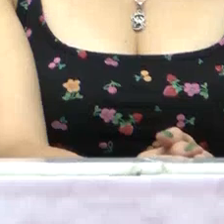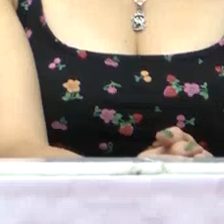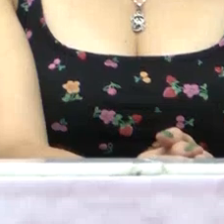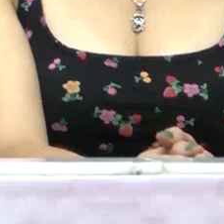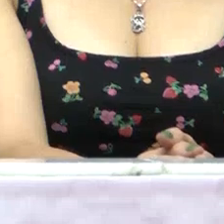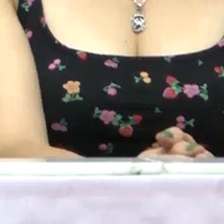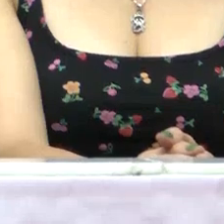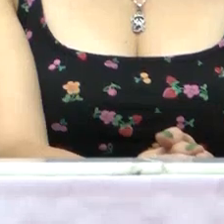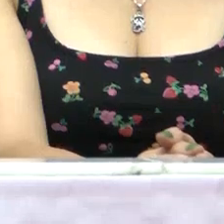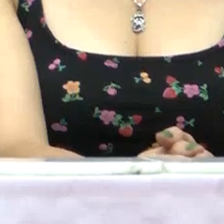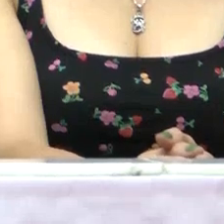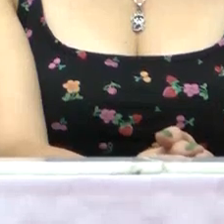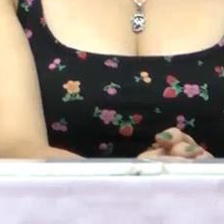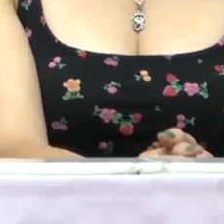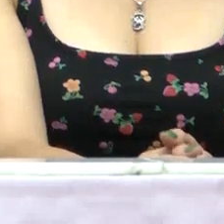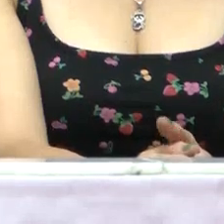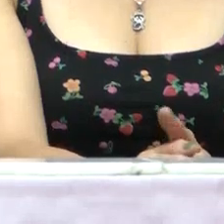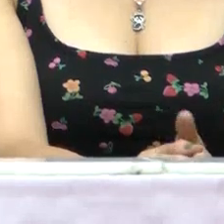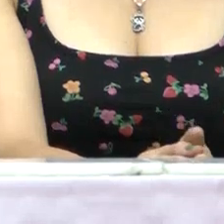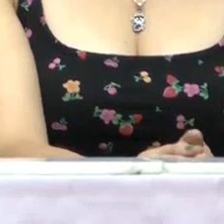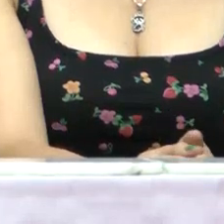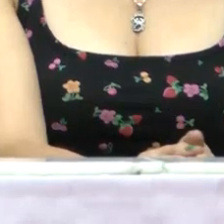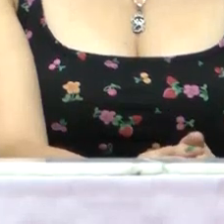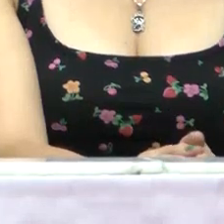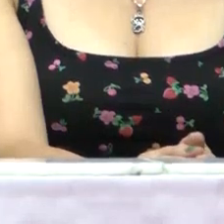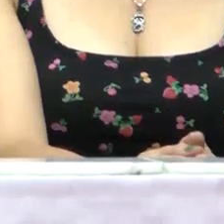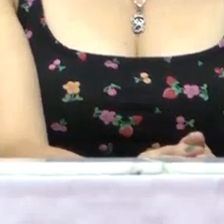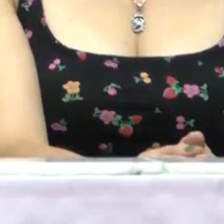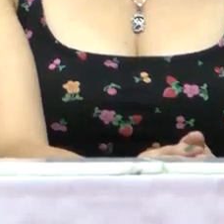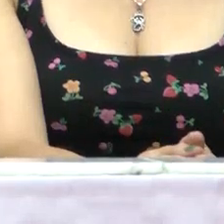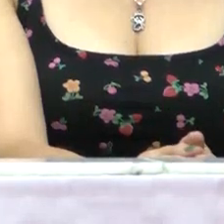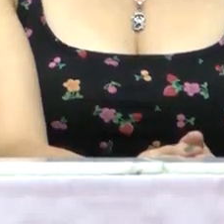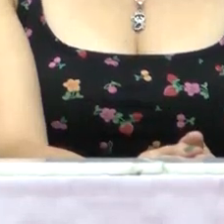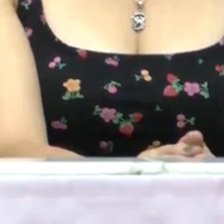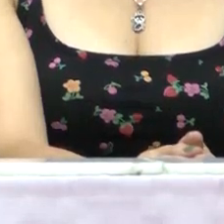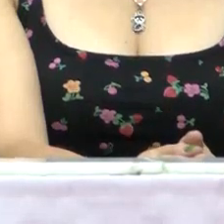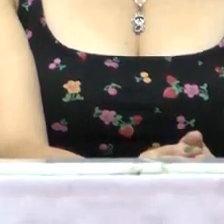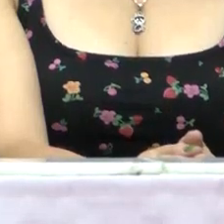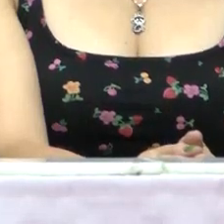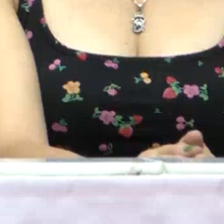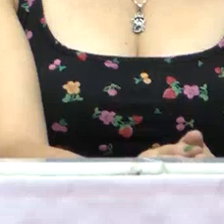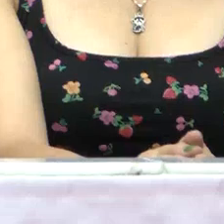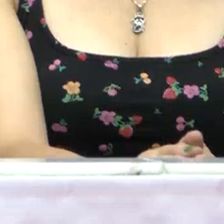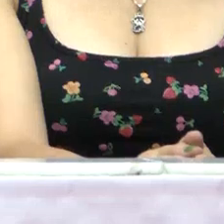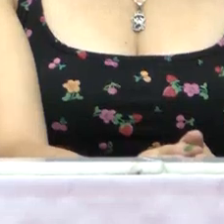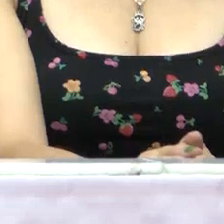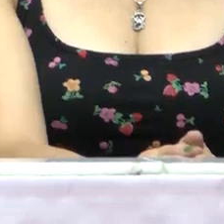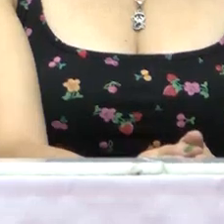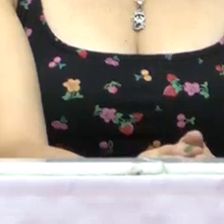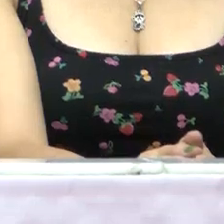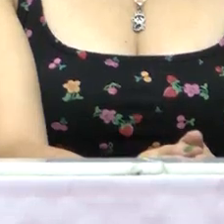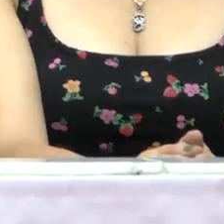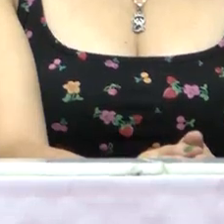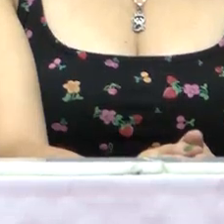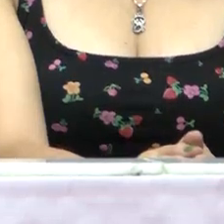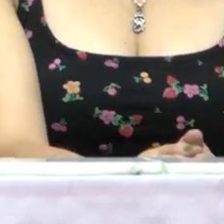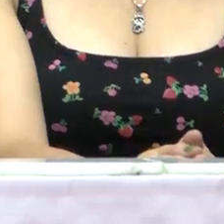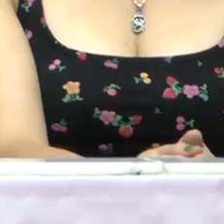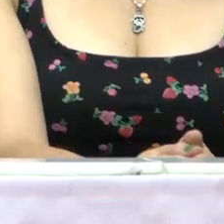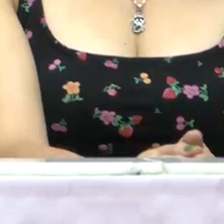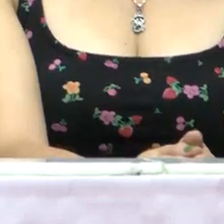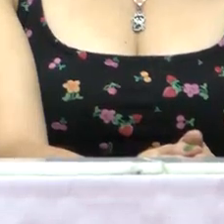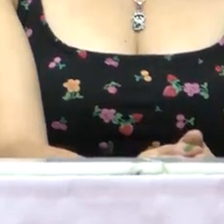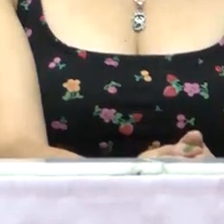está colocado, e, mais uma vez, o BHTEC se apresenta. Obrigado pelo convite. O BHTEC é um locus de